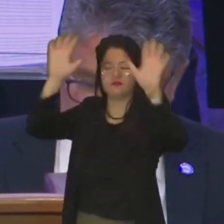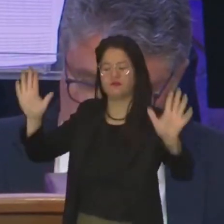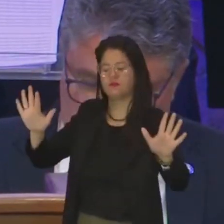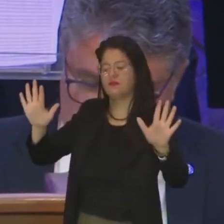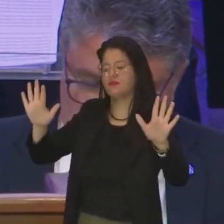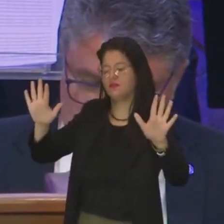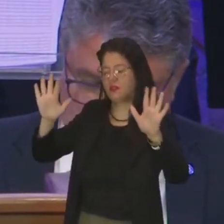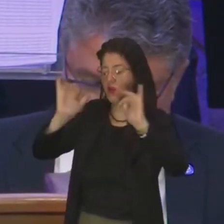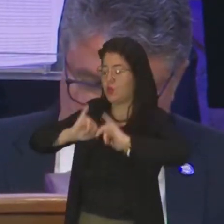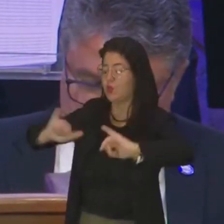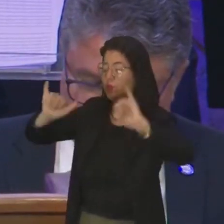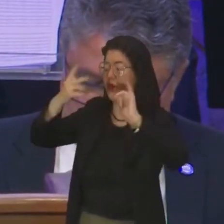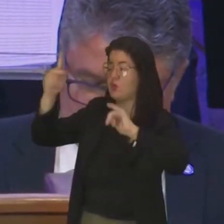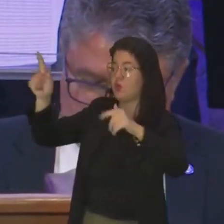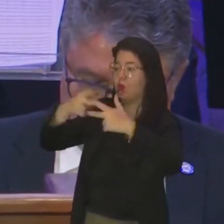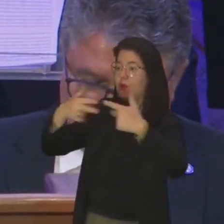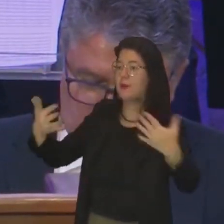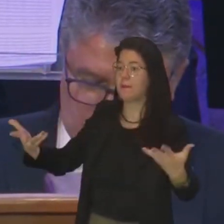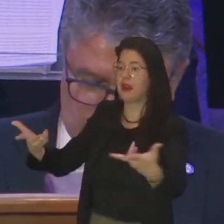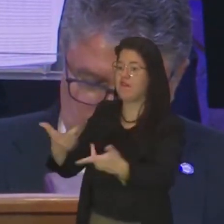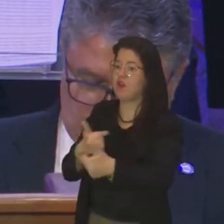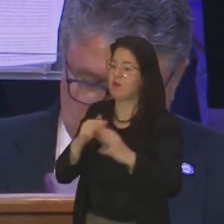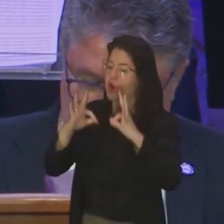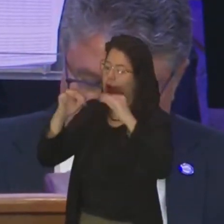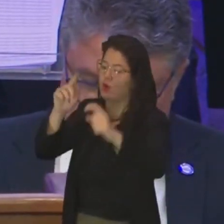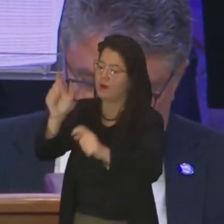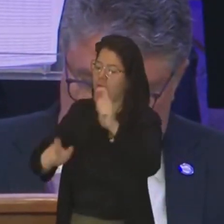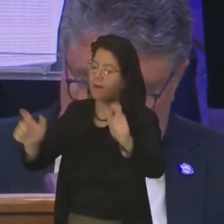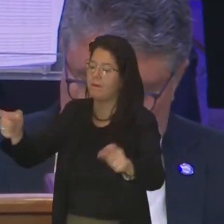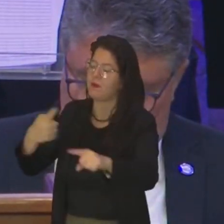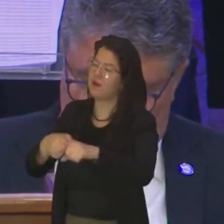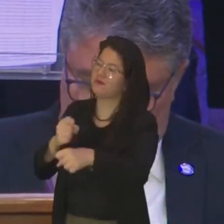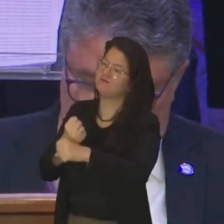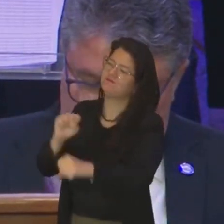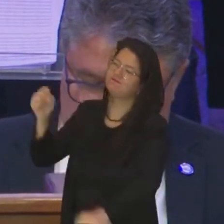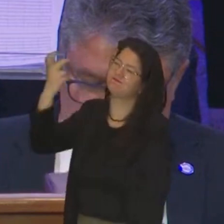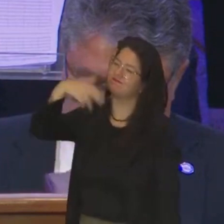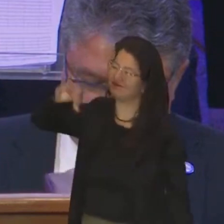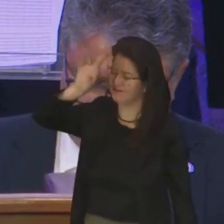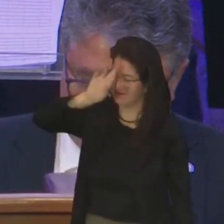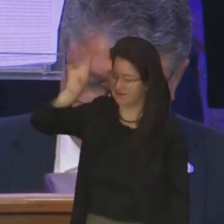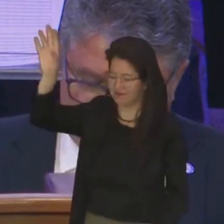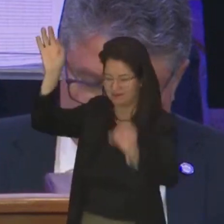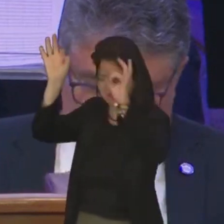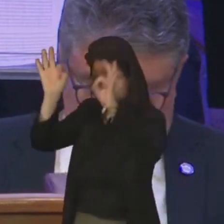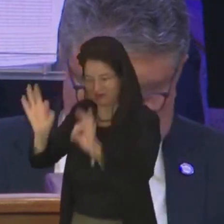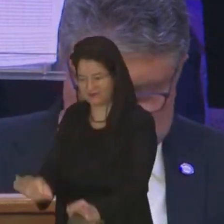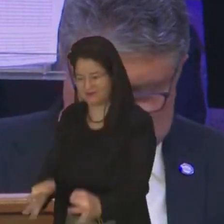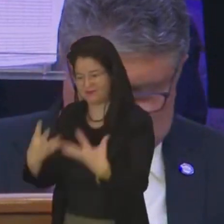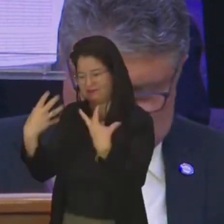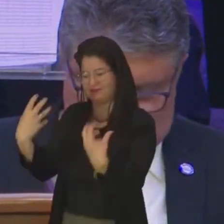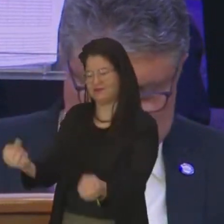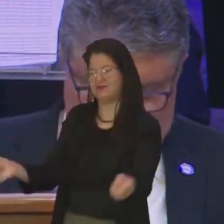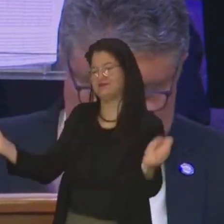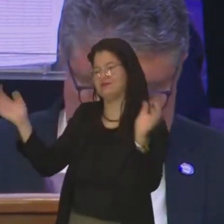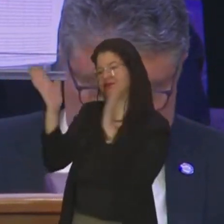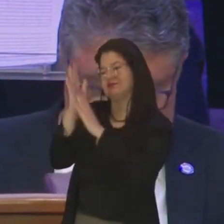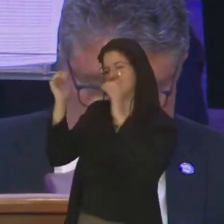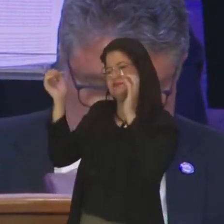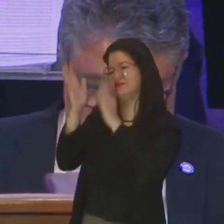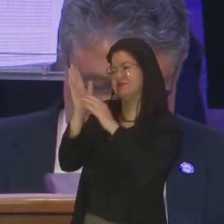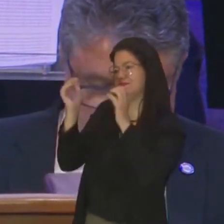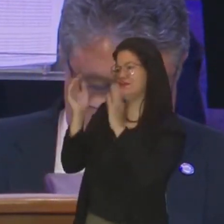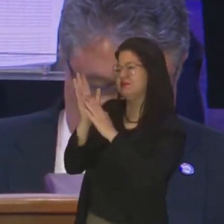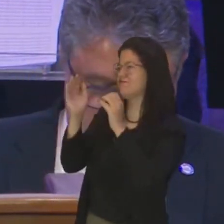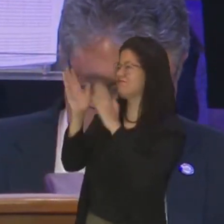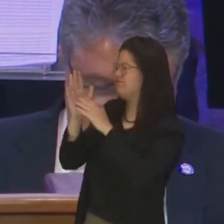os povos as suas maravilhas. Porque grande é o Senhor e muito digno de ser louvado,